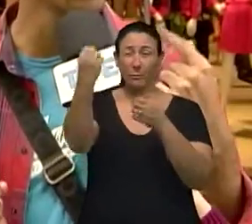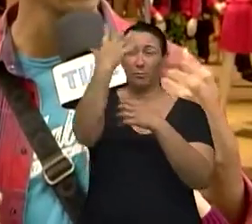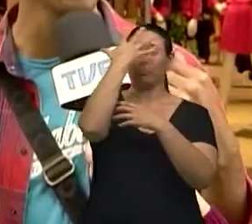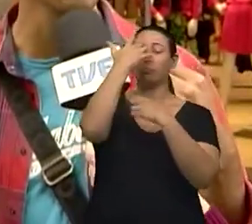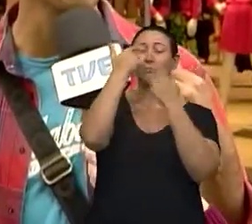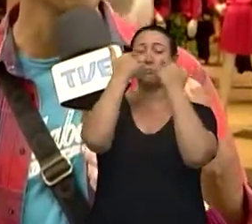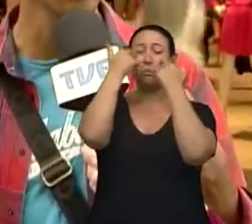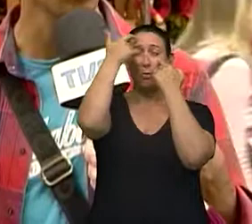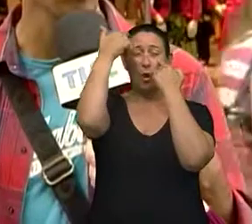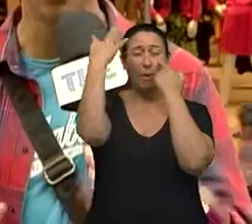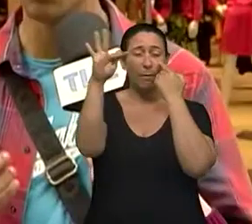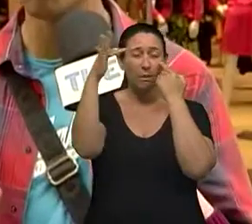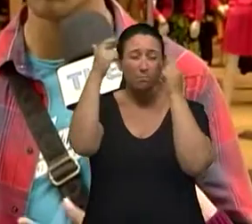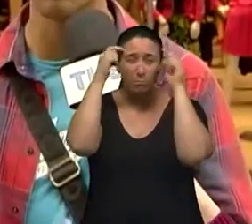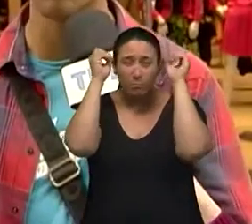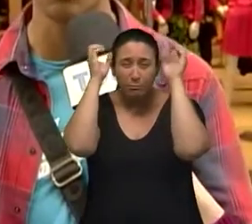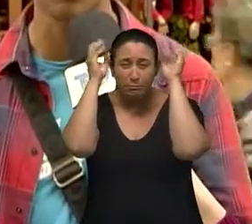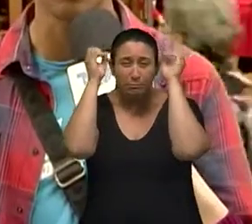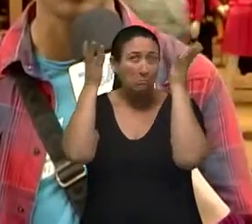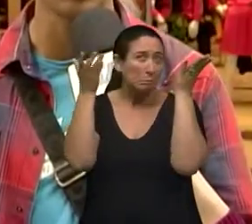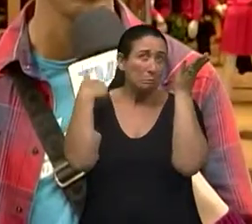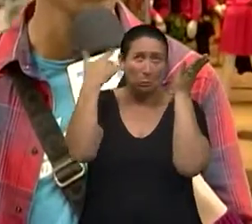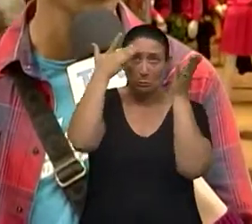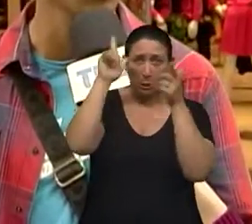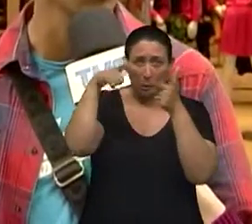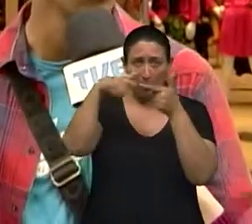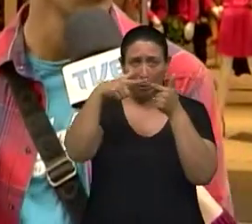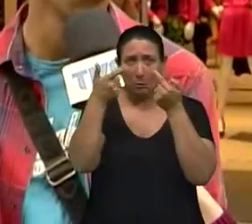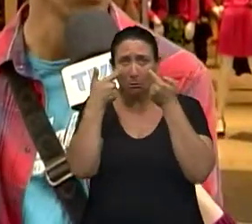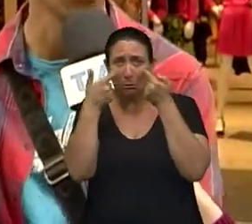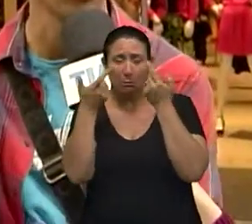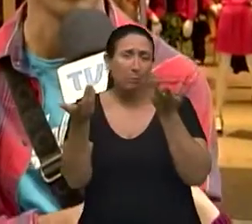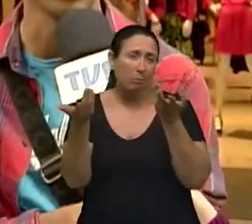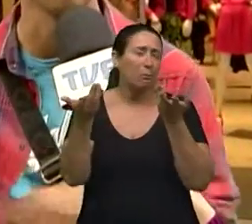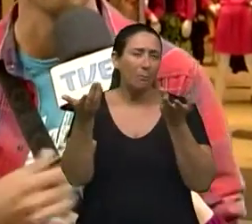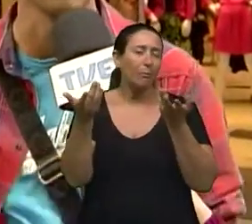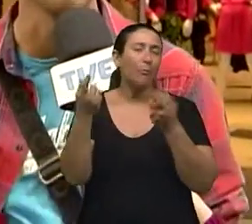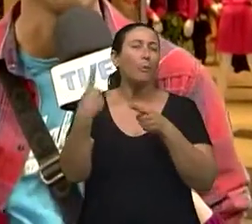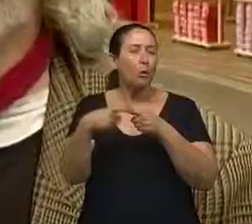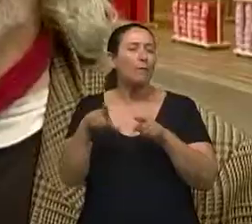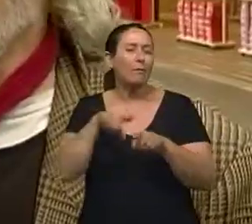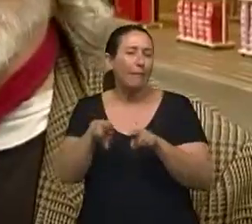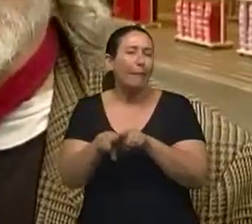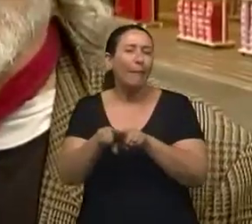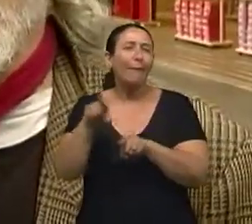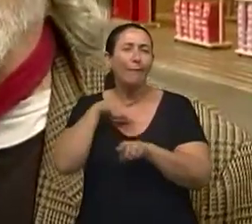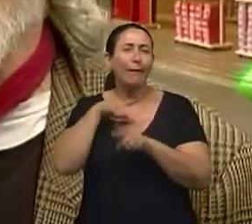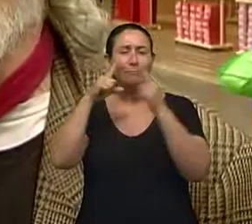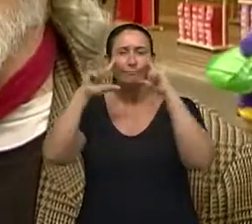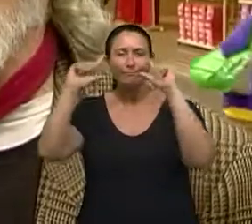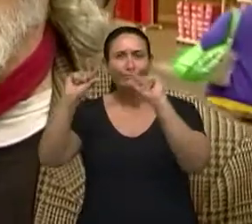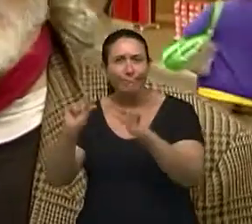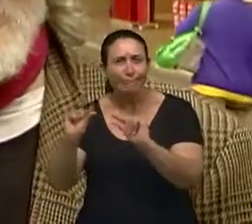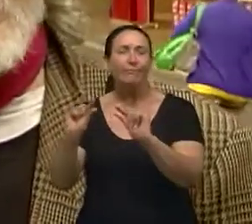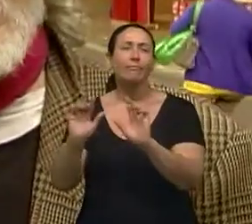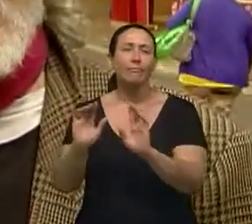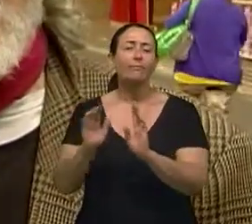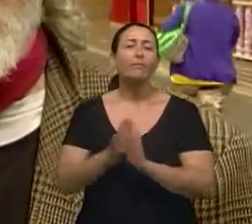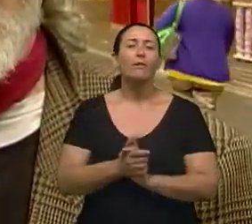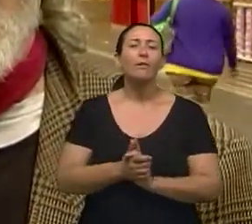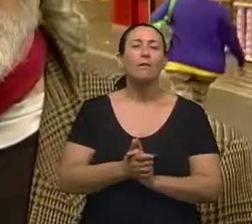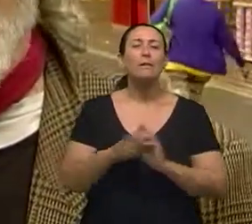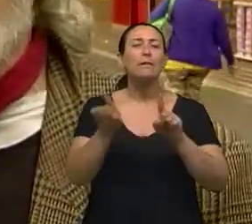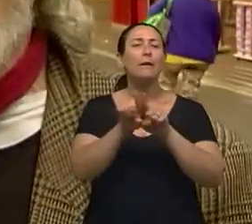dói muito a minha cabeça. Sabe, eu não sei se tem alguma coisa a ver com astigmatismo ou não, porque eu também tenho miopia. A questão da catarata, né? Parece